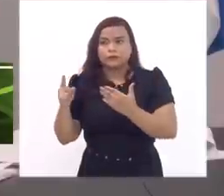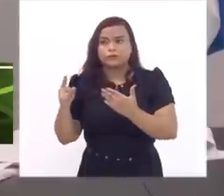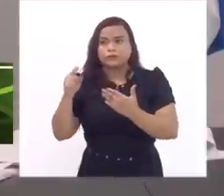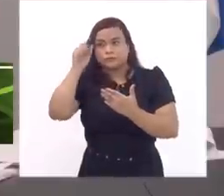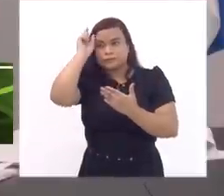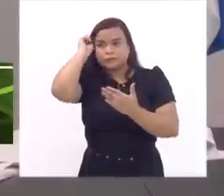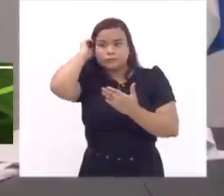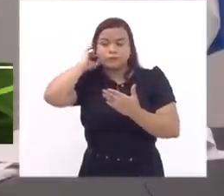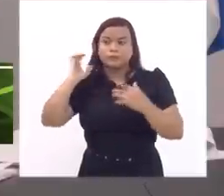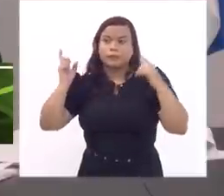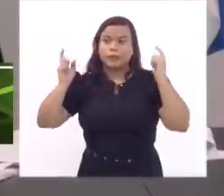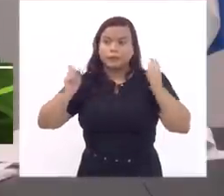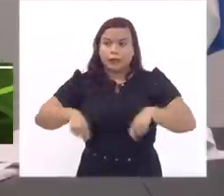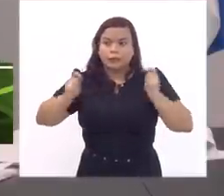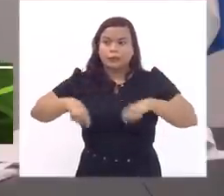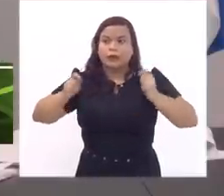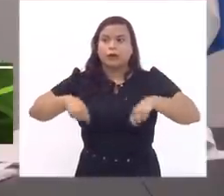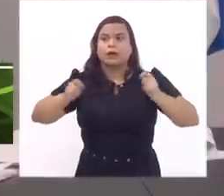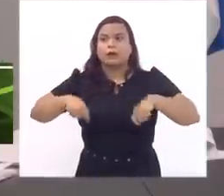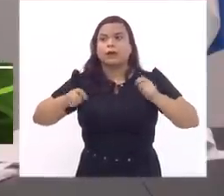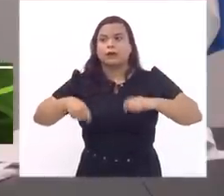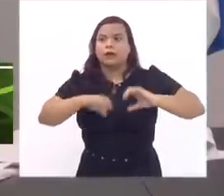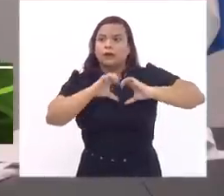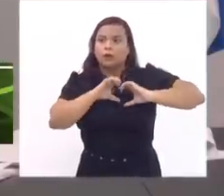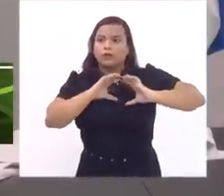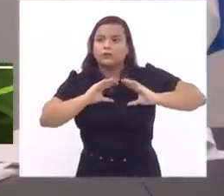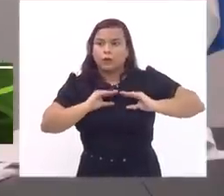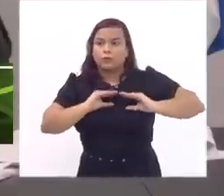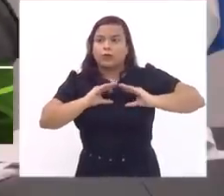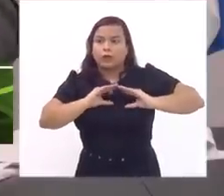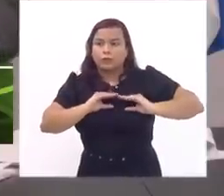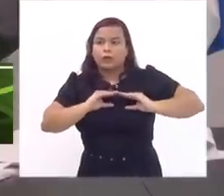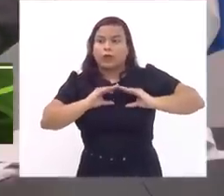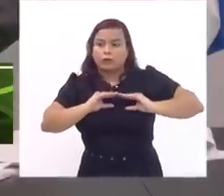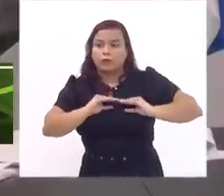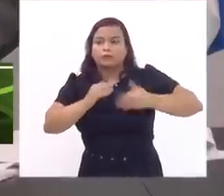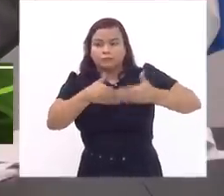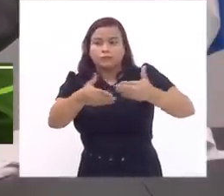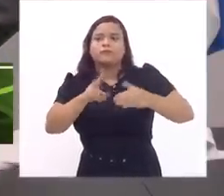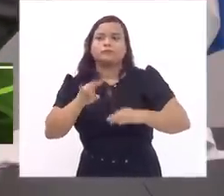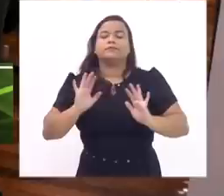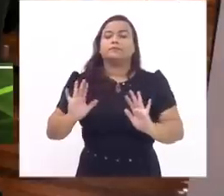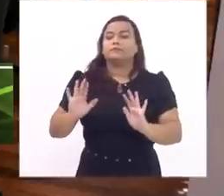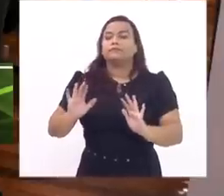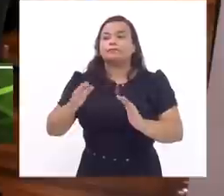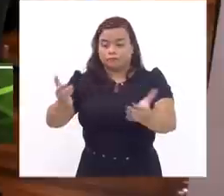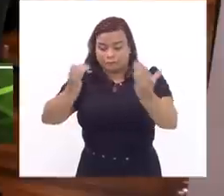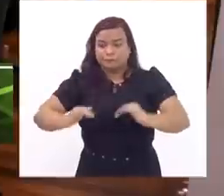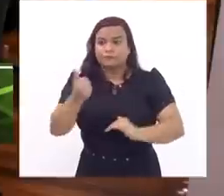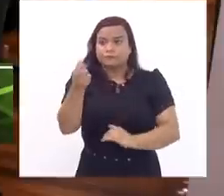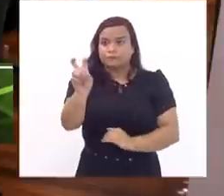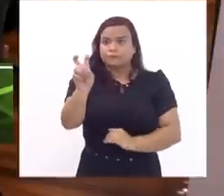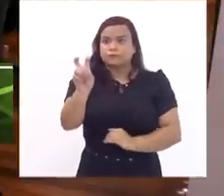Vamos ficar com a possibilidade de a gente ter o coração mais macio depois. Vamos lá. 15º.